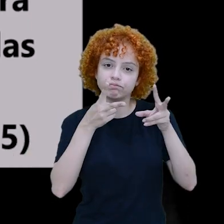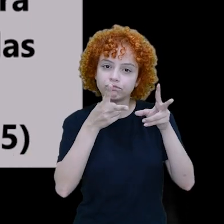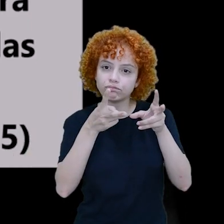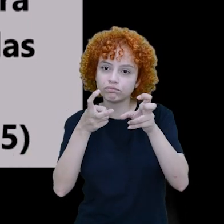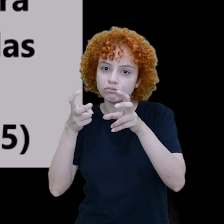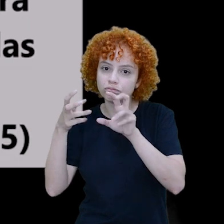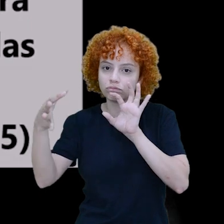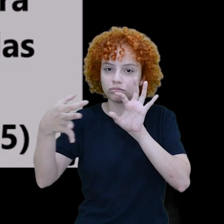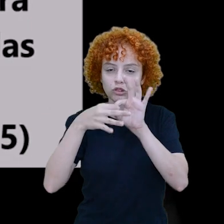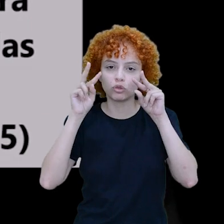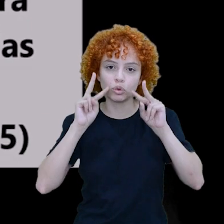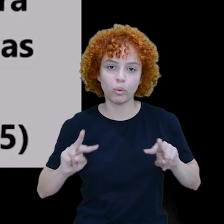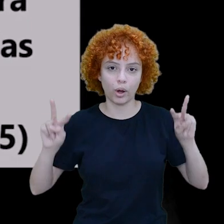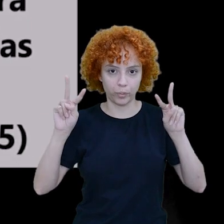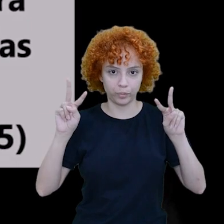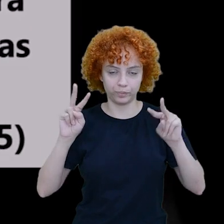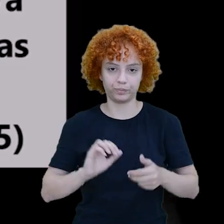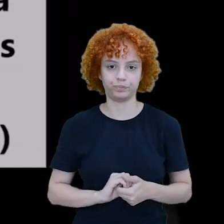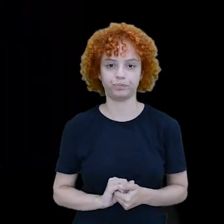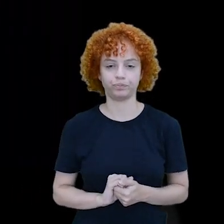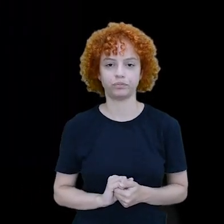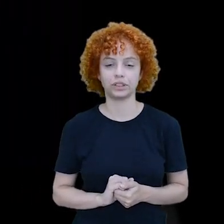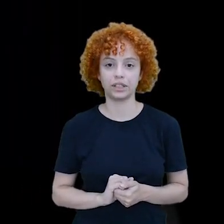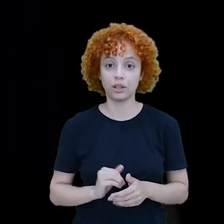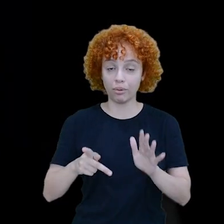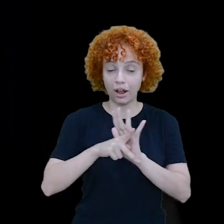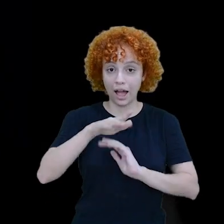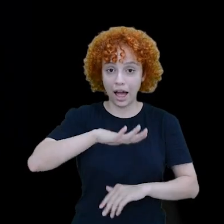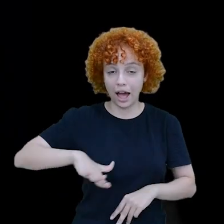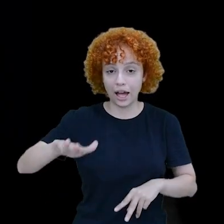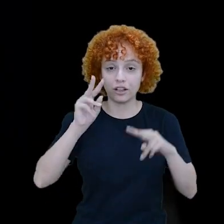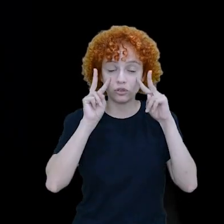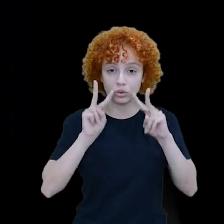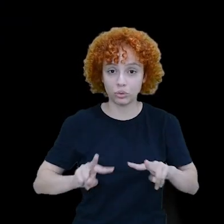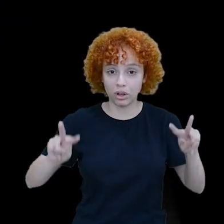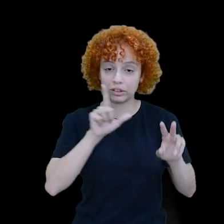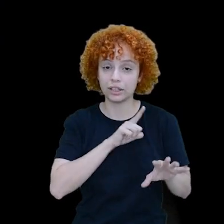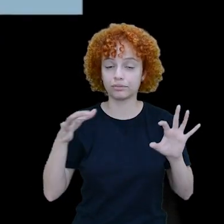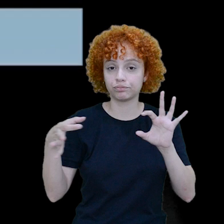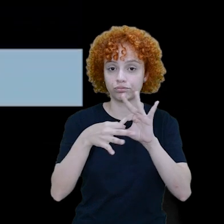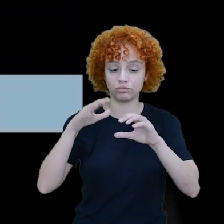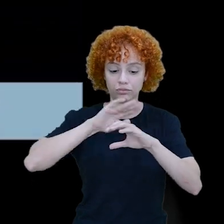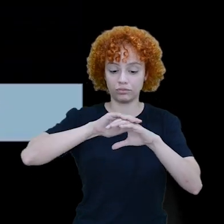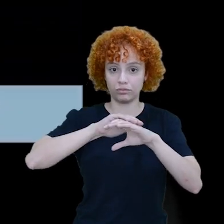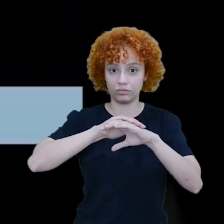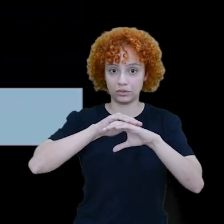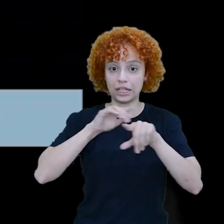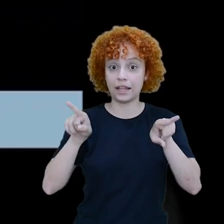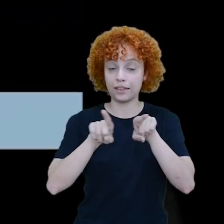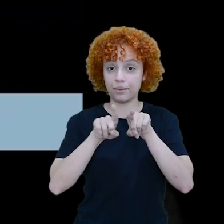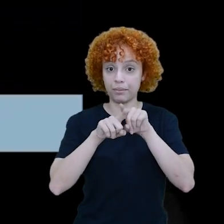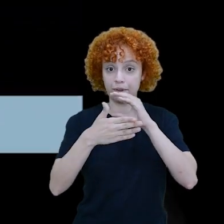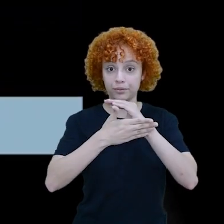regiões secundárias e de associação visual. Esses centros visuais têm conexão com o